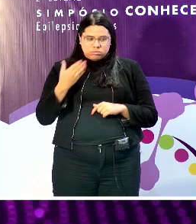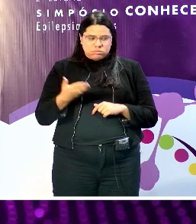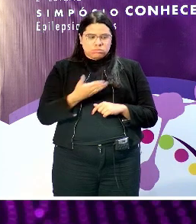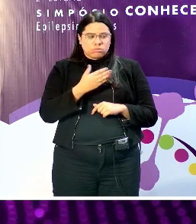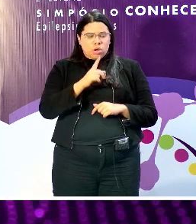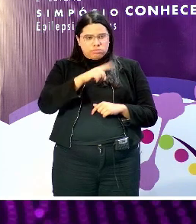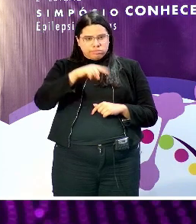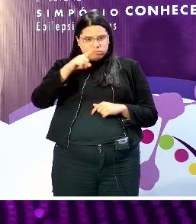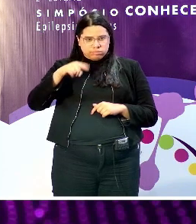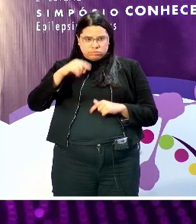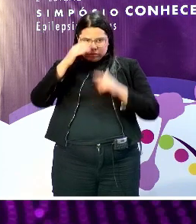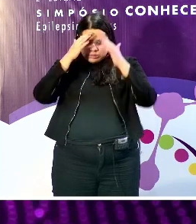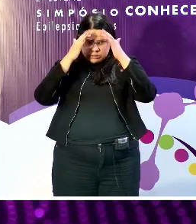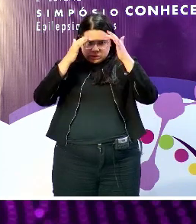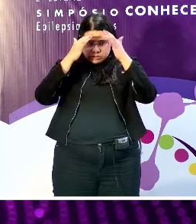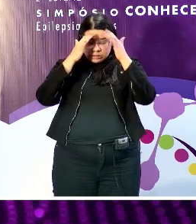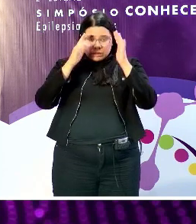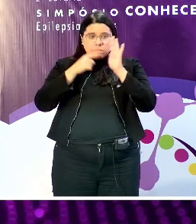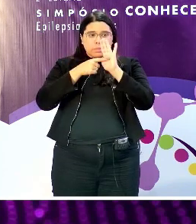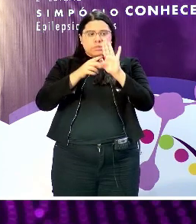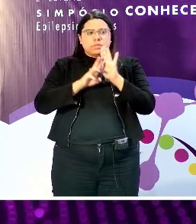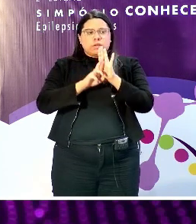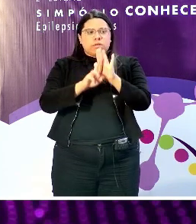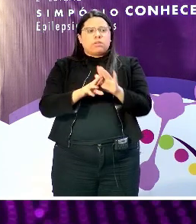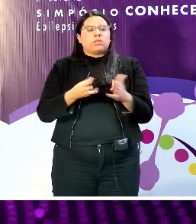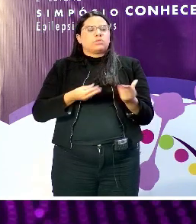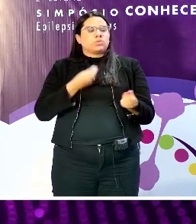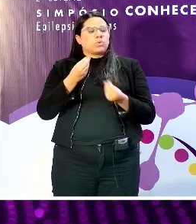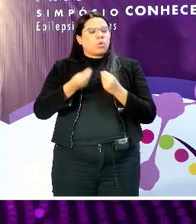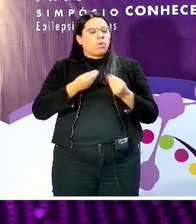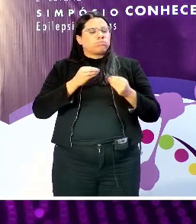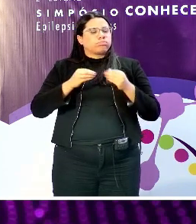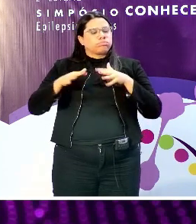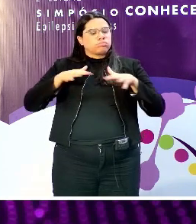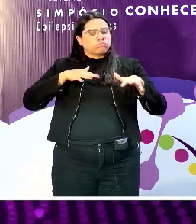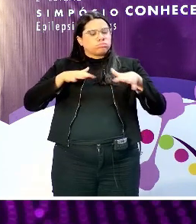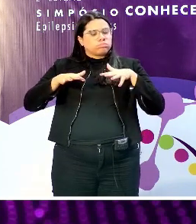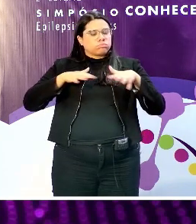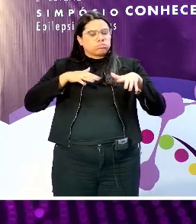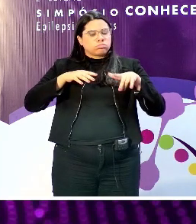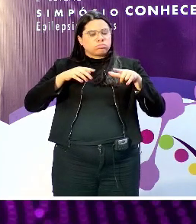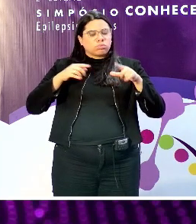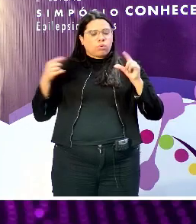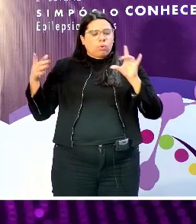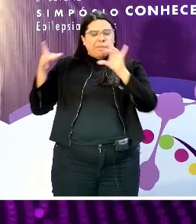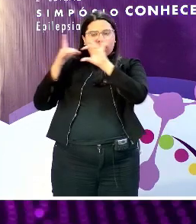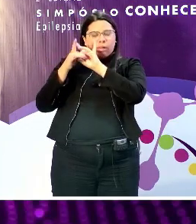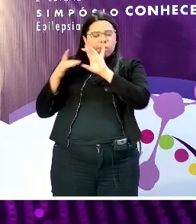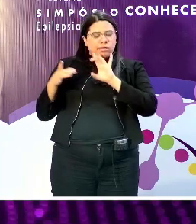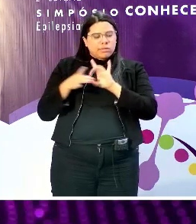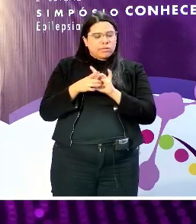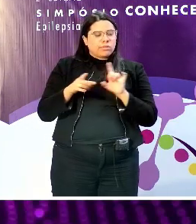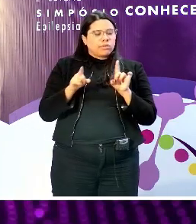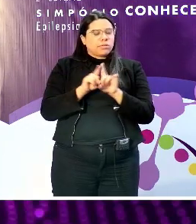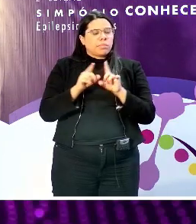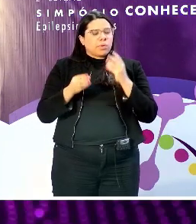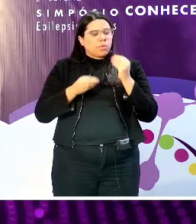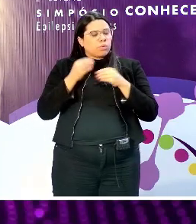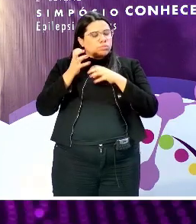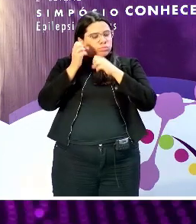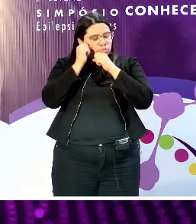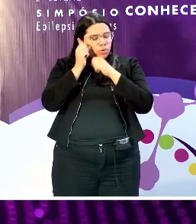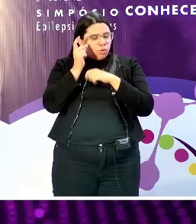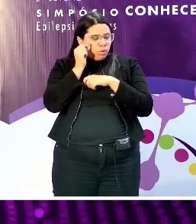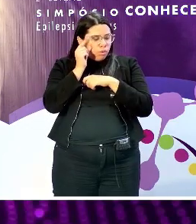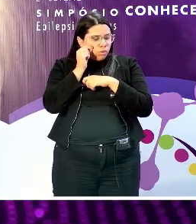ondas cerebrais, elas refletem, né, os nossos circuitos corticotalâmicos, o nosso estado de vigília, de sono.